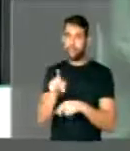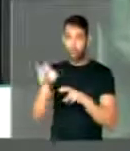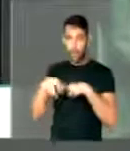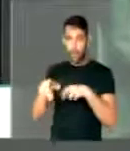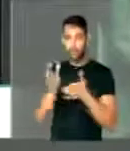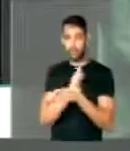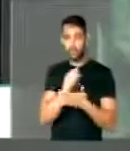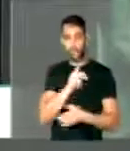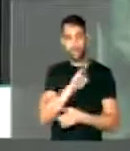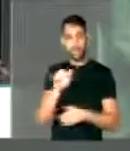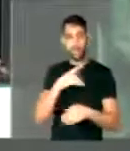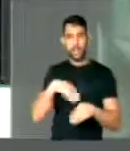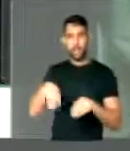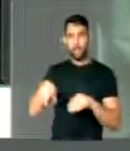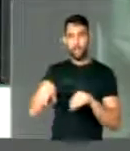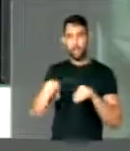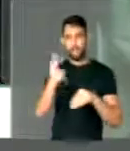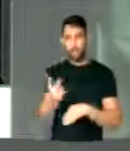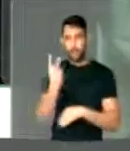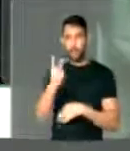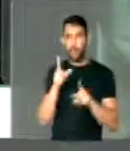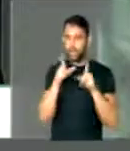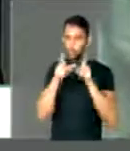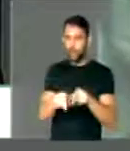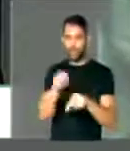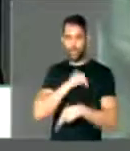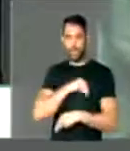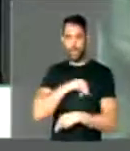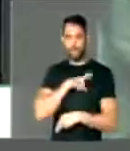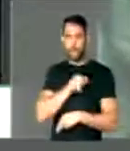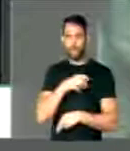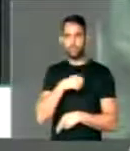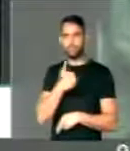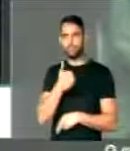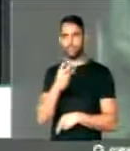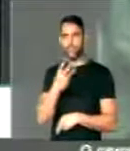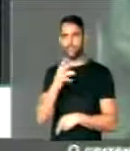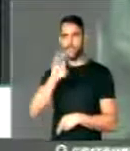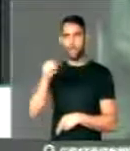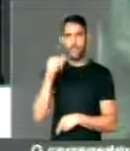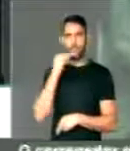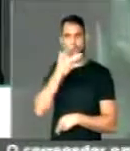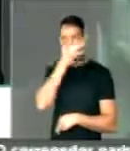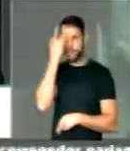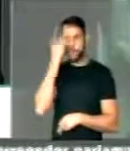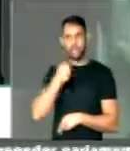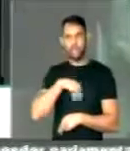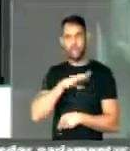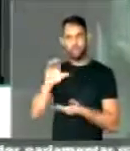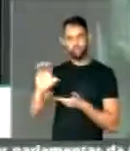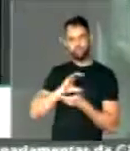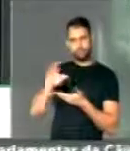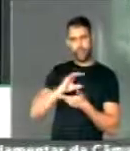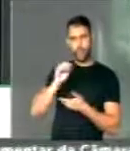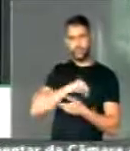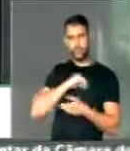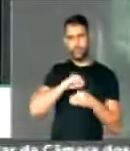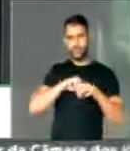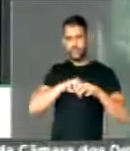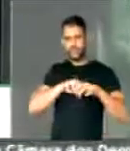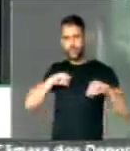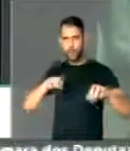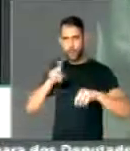tem valor igual ao do salário mínimo. São 13 milhões de pessoas que estão envolvidas nisso. Desvincular